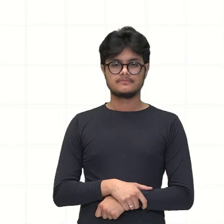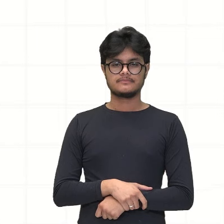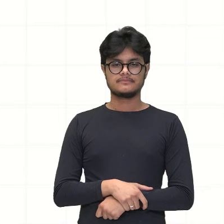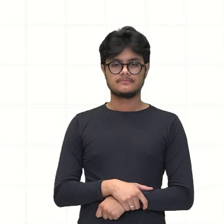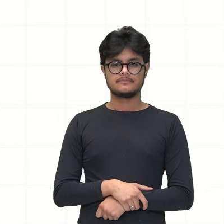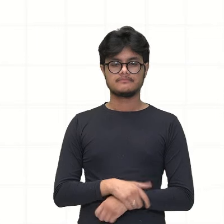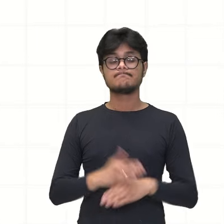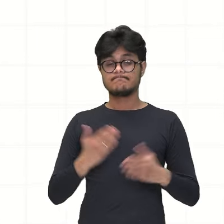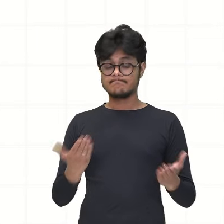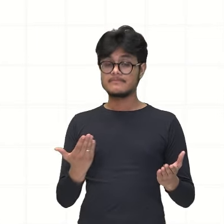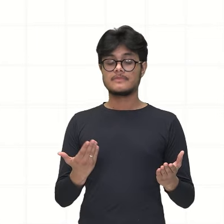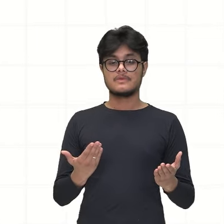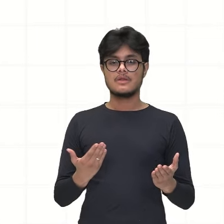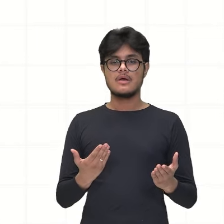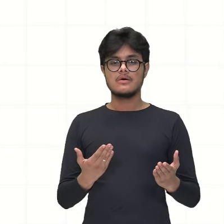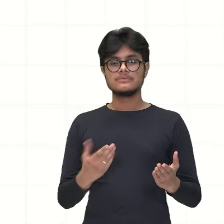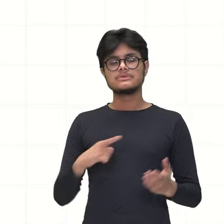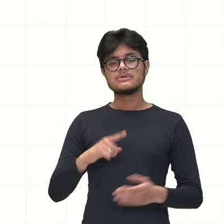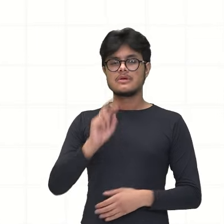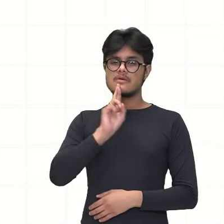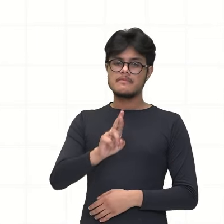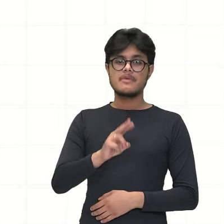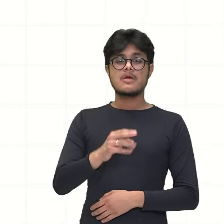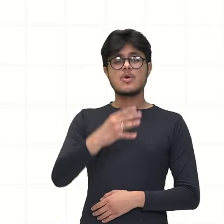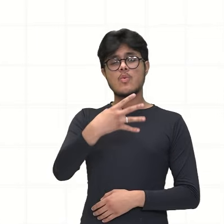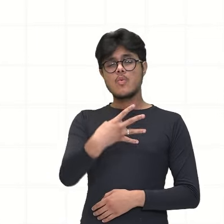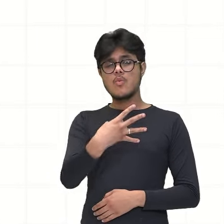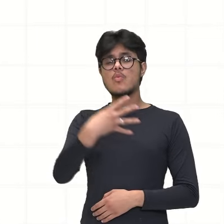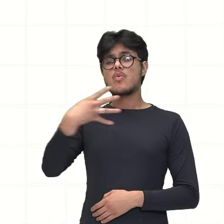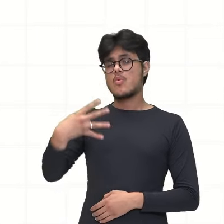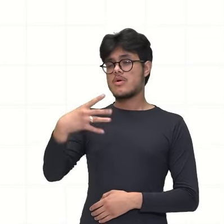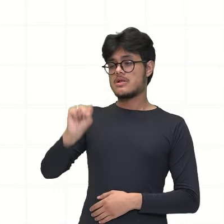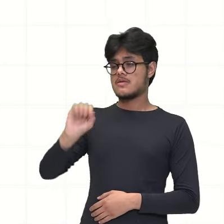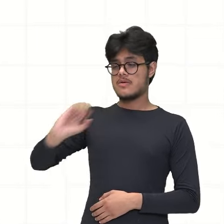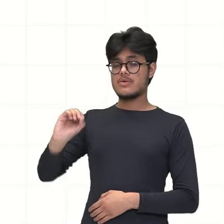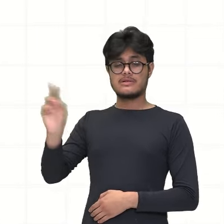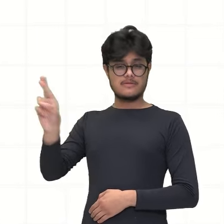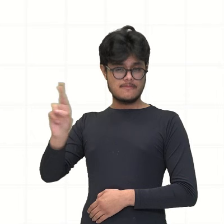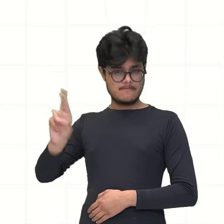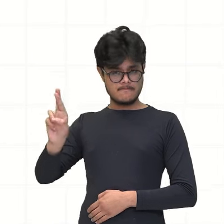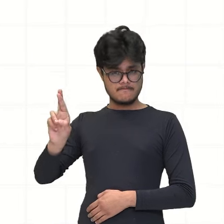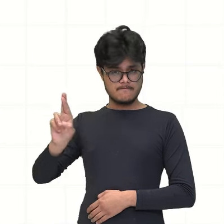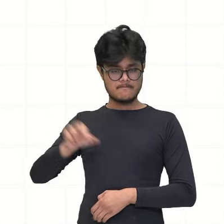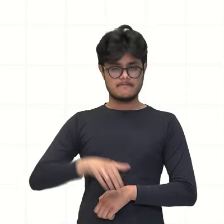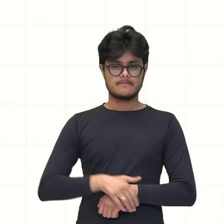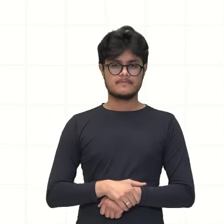Então, eu vou ter, né, perdido um valor em torno de